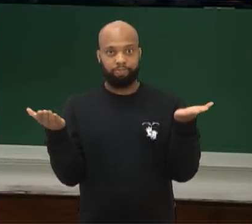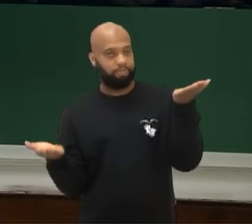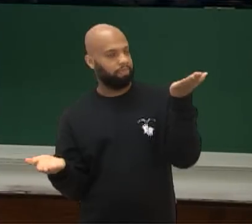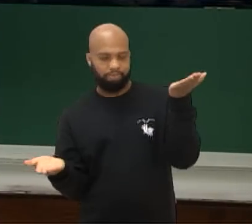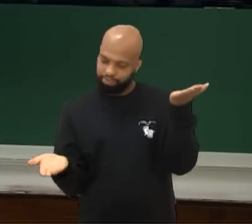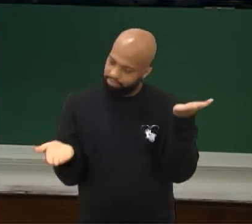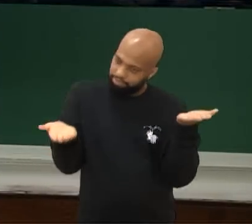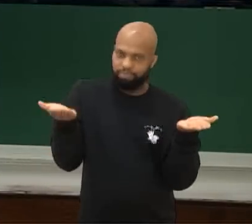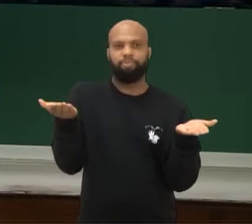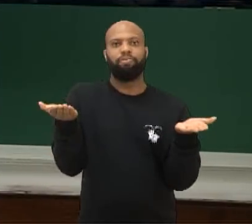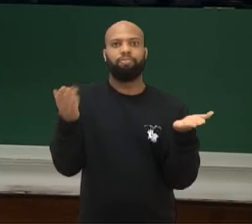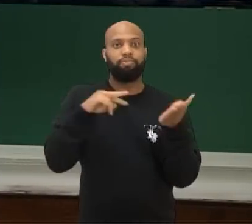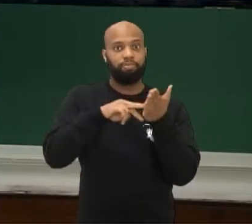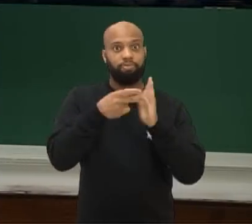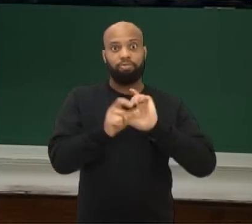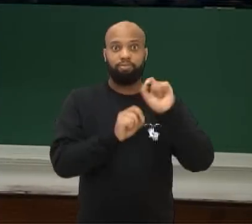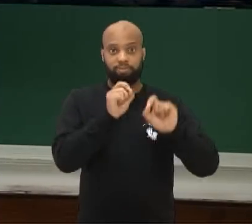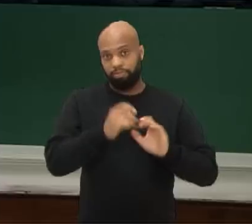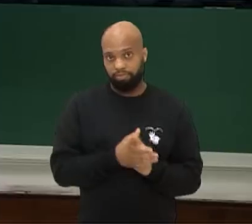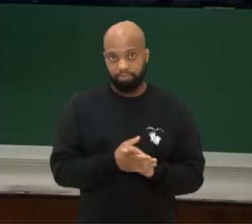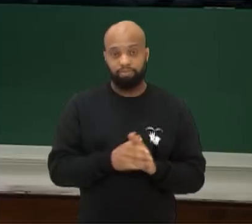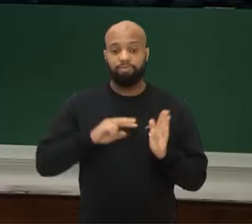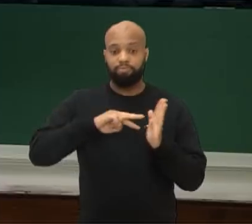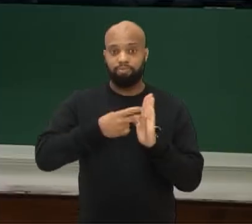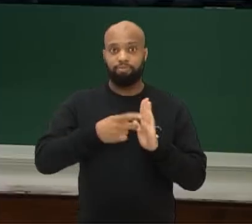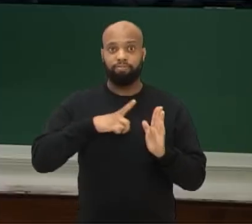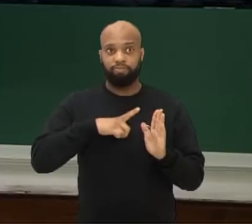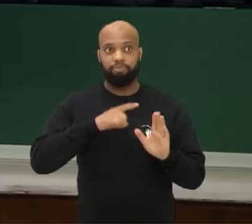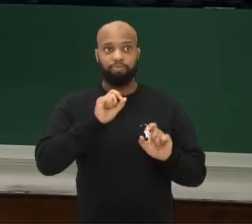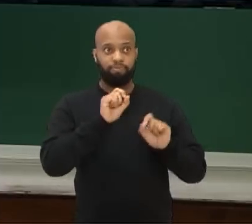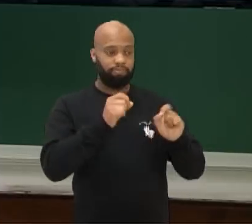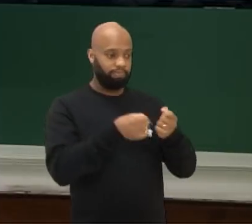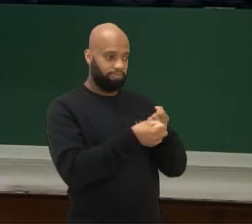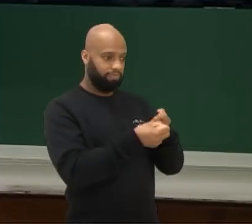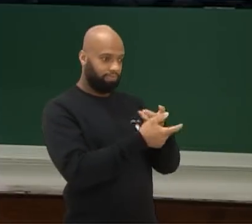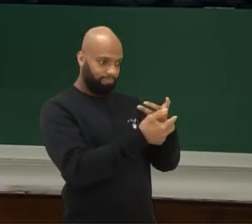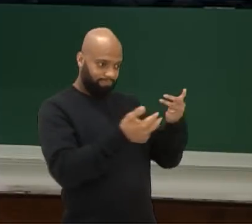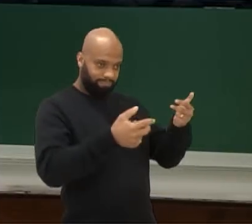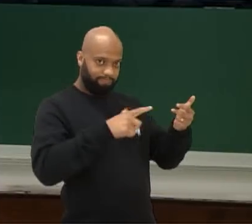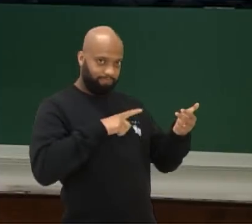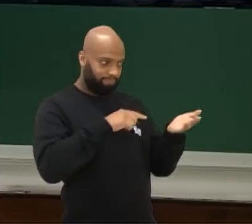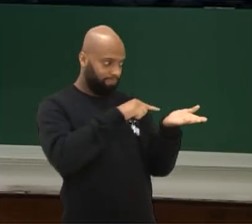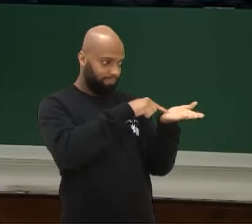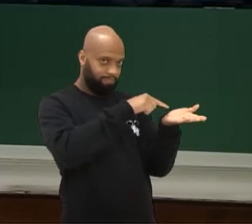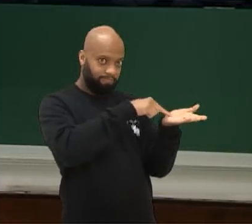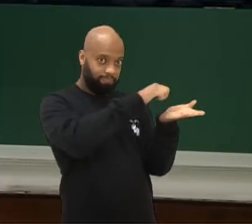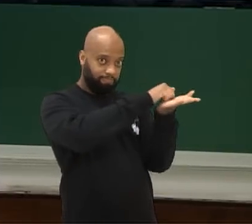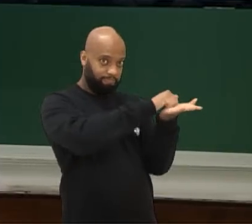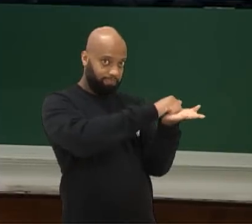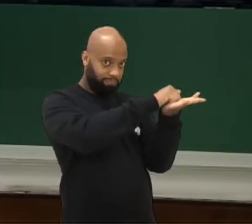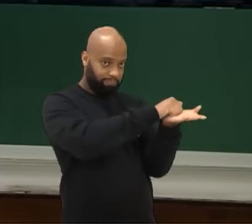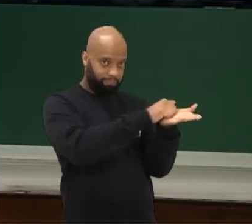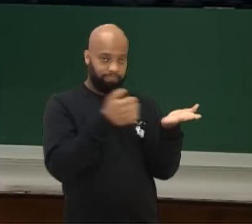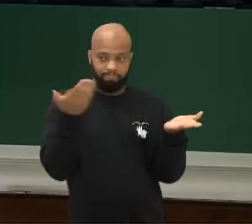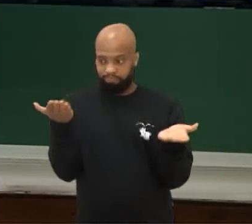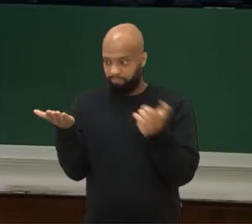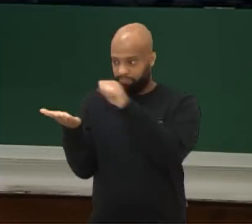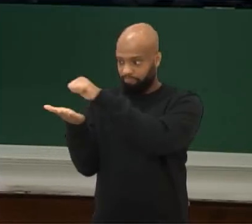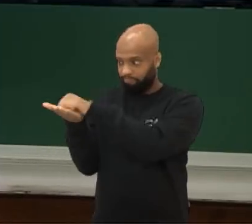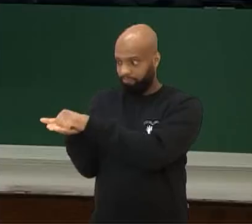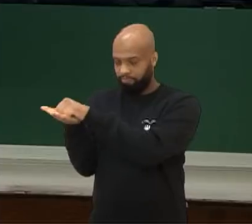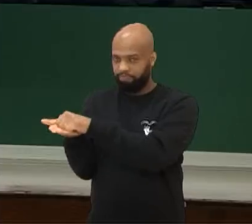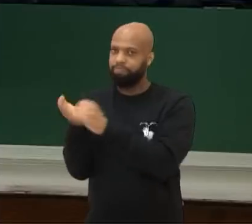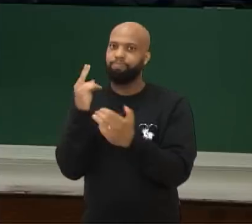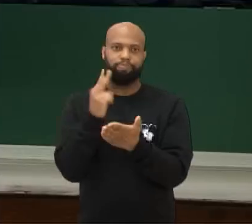o que isso significa? Significa que a mesma quantidade, eu tenho a mesma quantidade nos dois pratos,